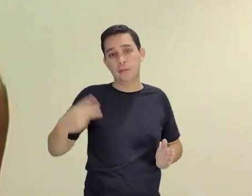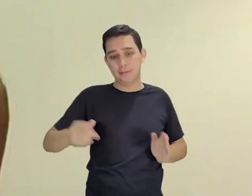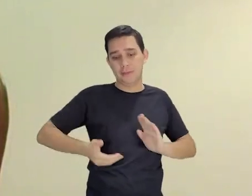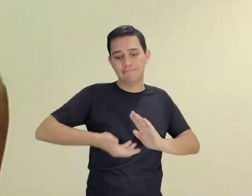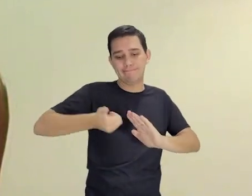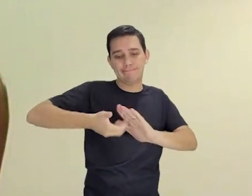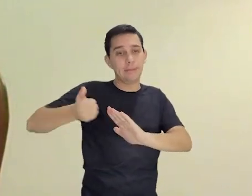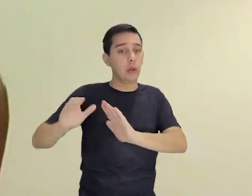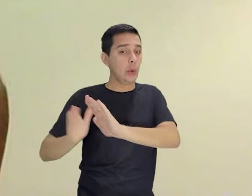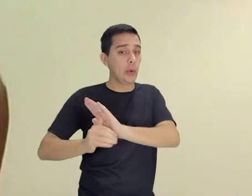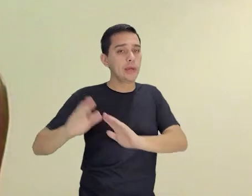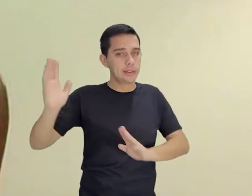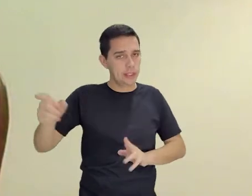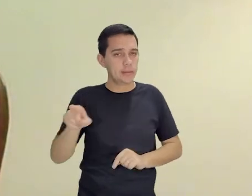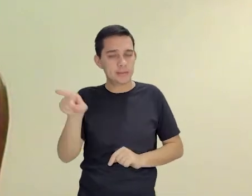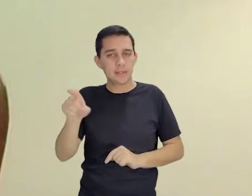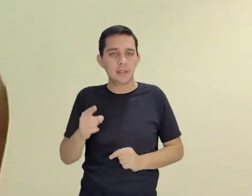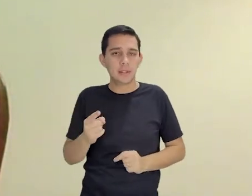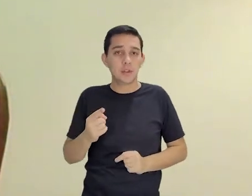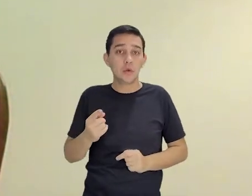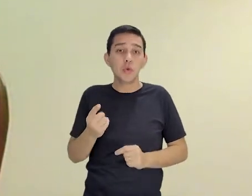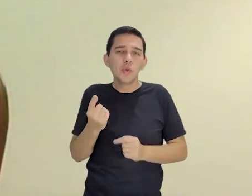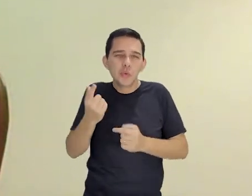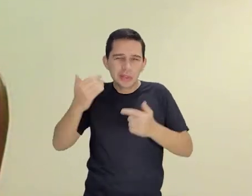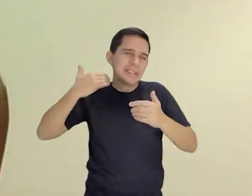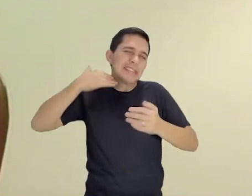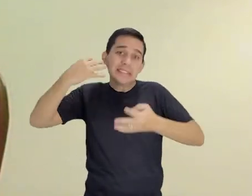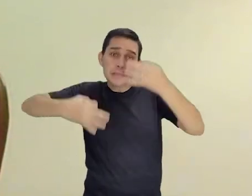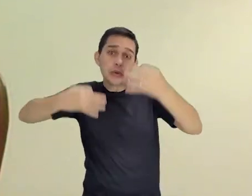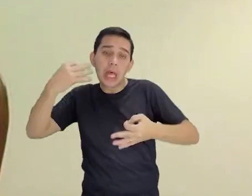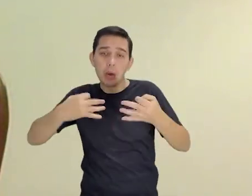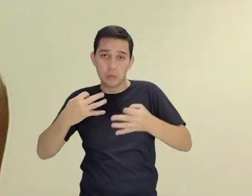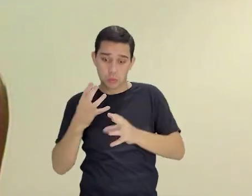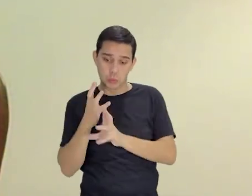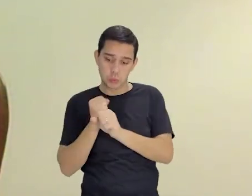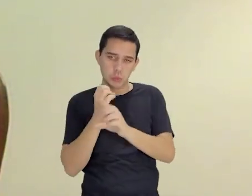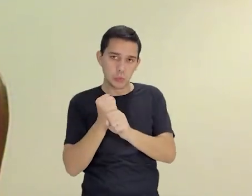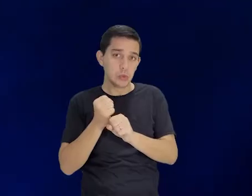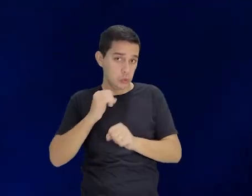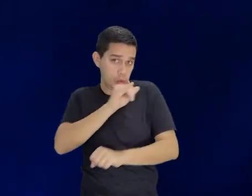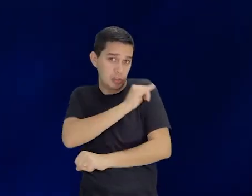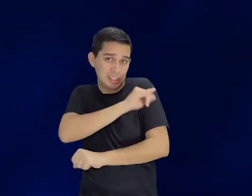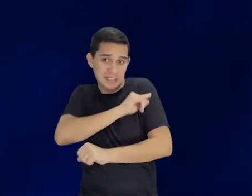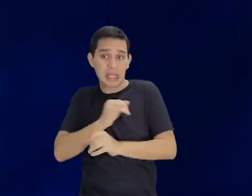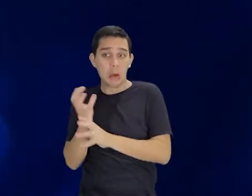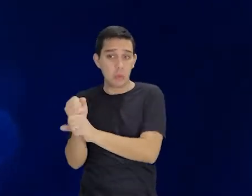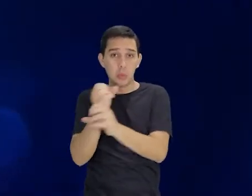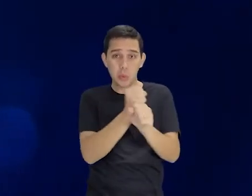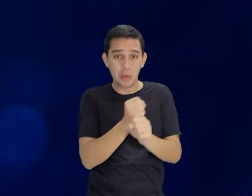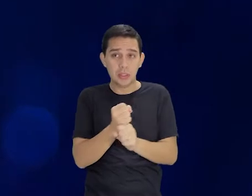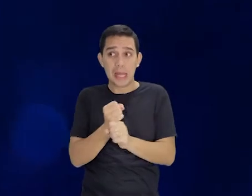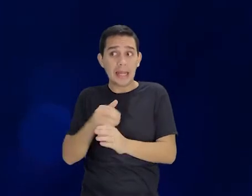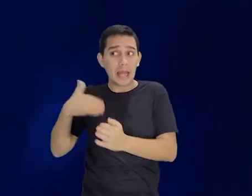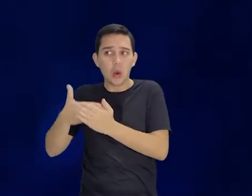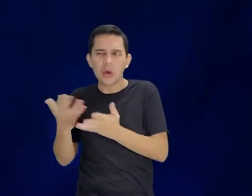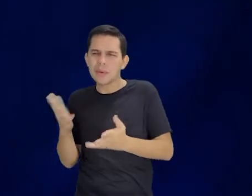momento, pelo próprio Tribunal de Contas do Estado do Rio de Janeiro, há um prejuízo de cerca de R$6